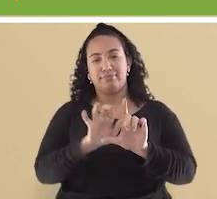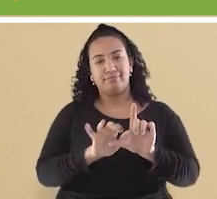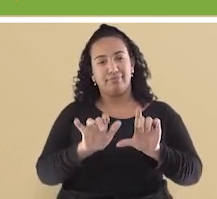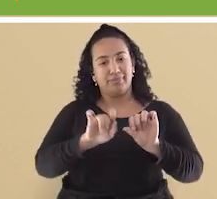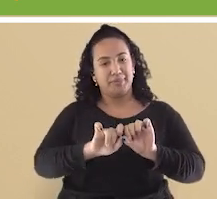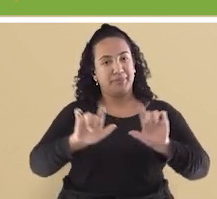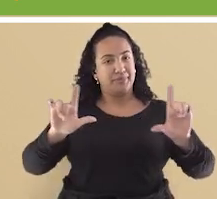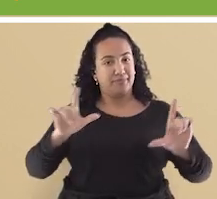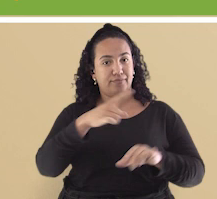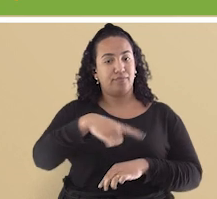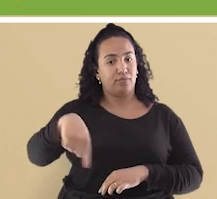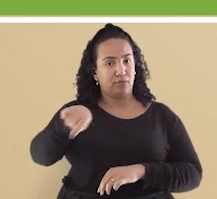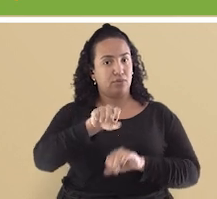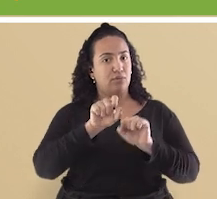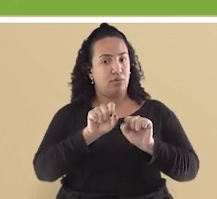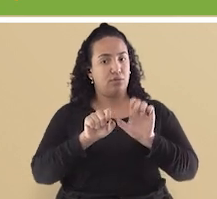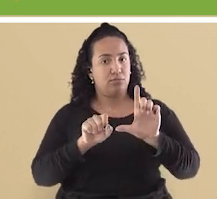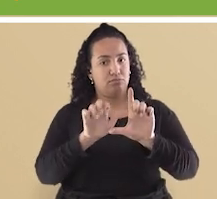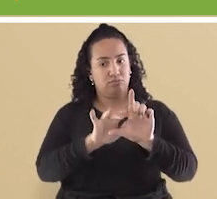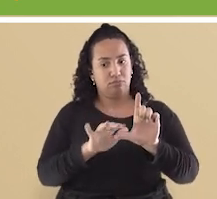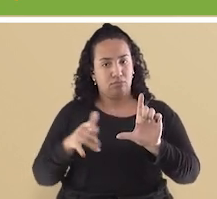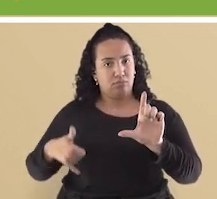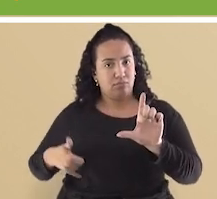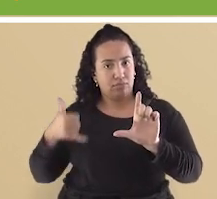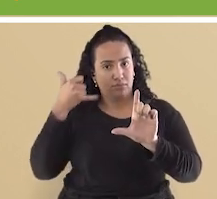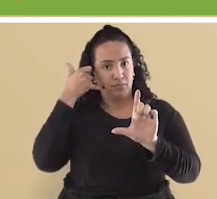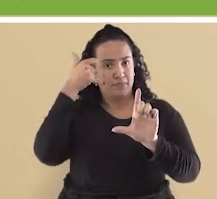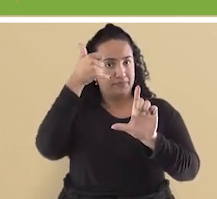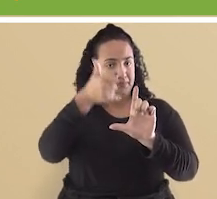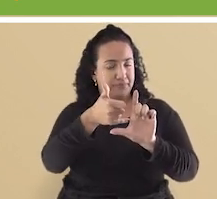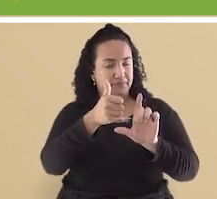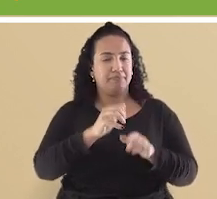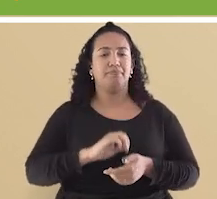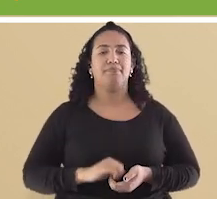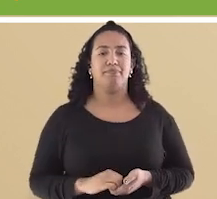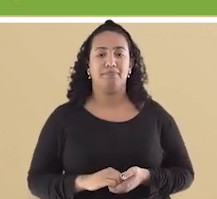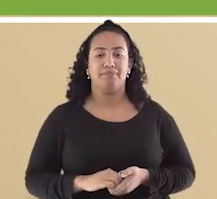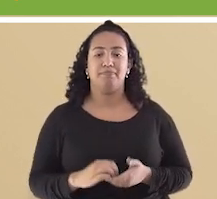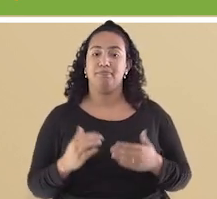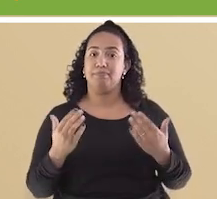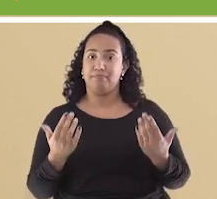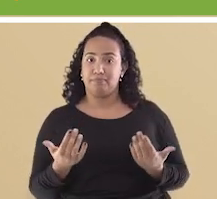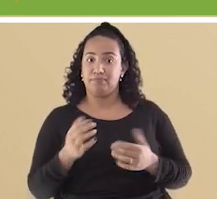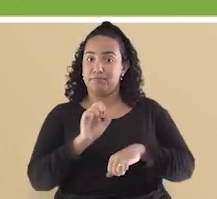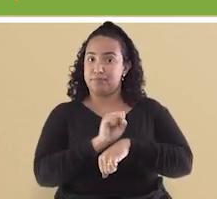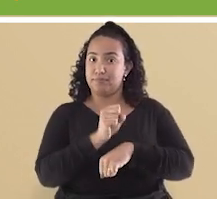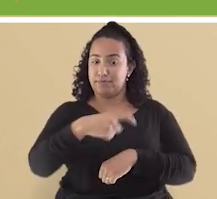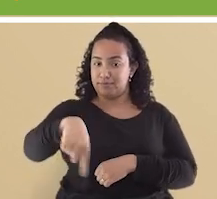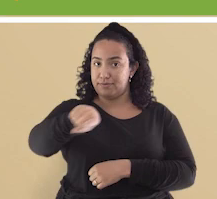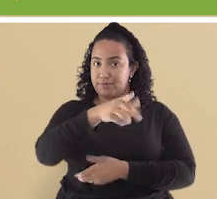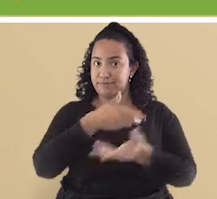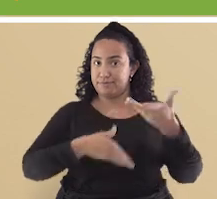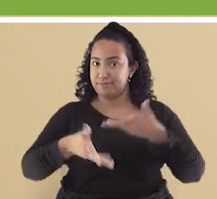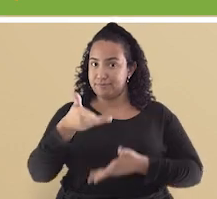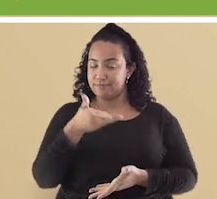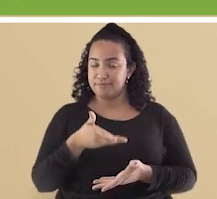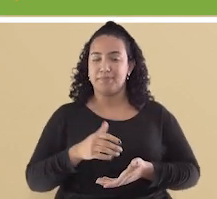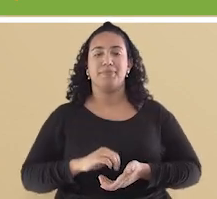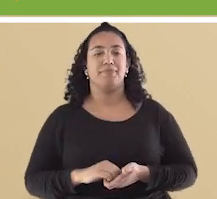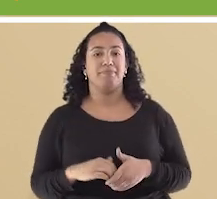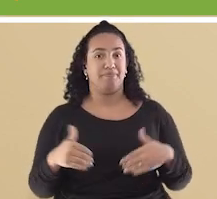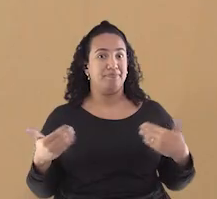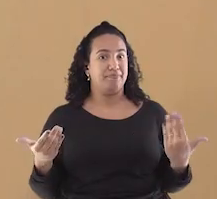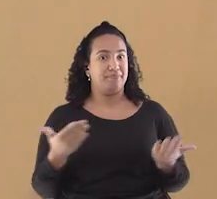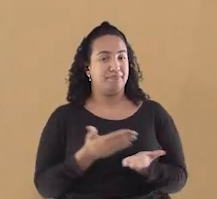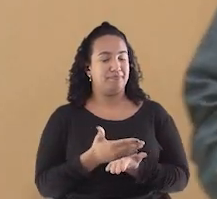isso apontando a câmera do seu celular para ele. Então, aguardamos a sua presença com a gente. Agora vamos